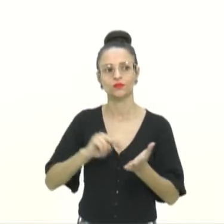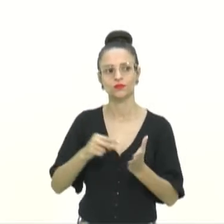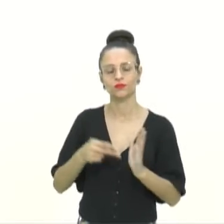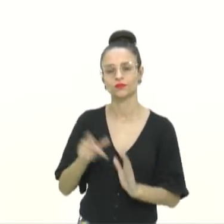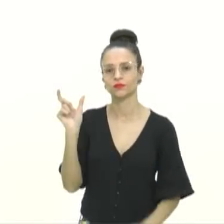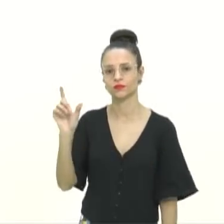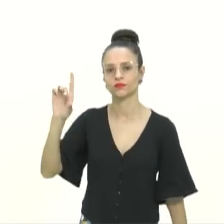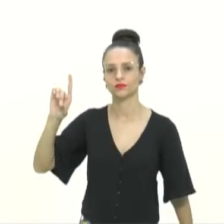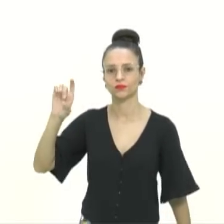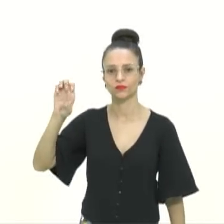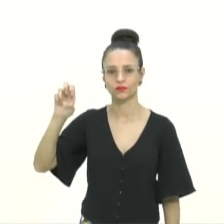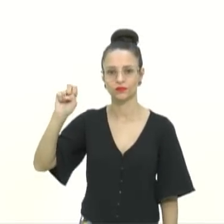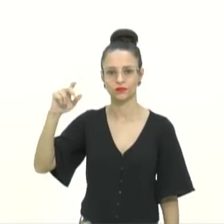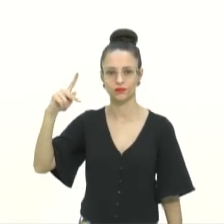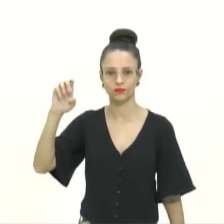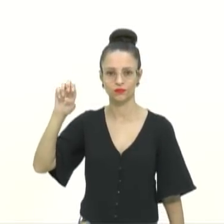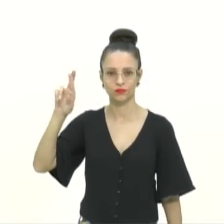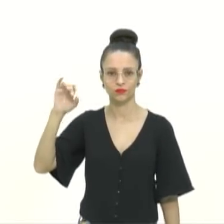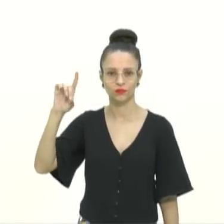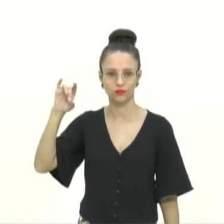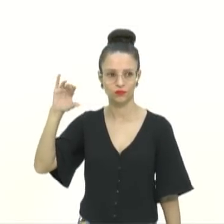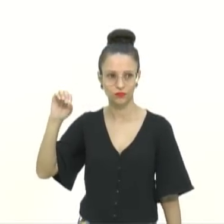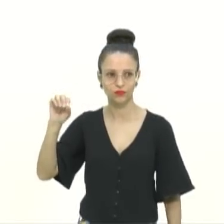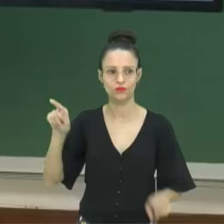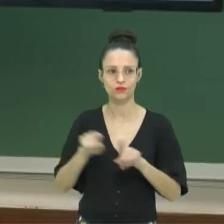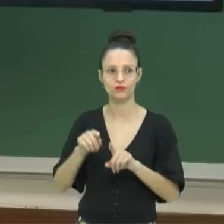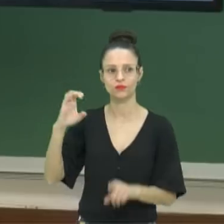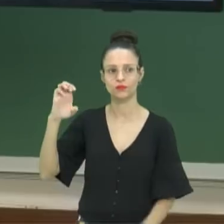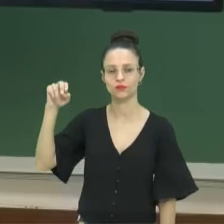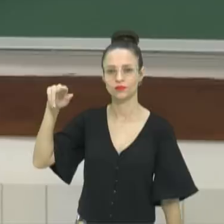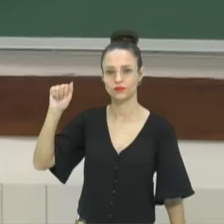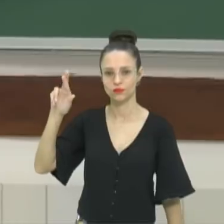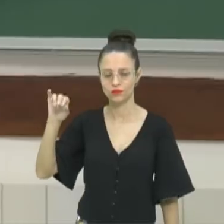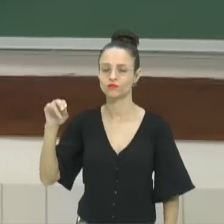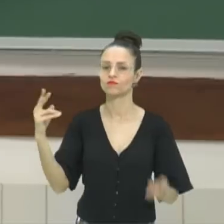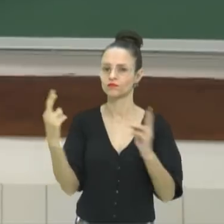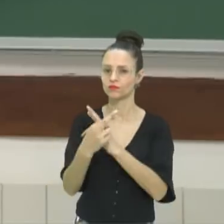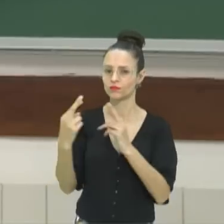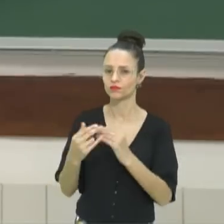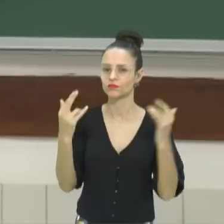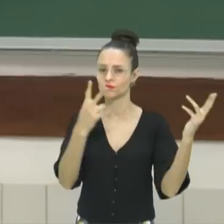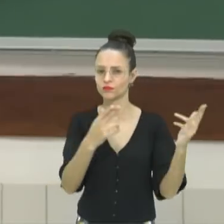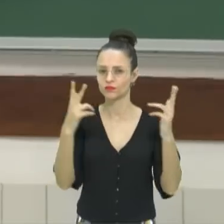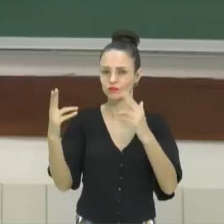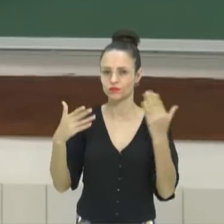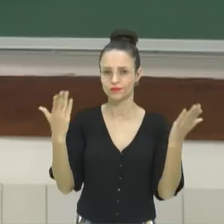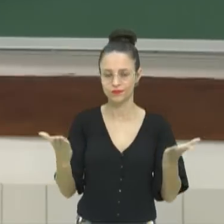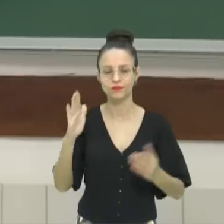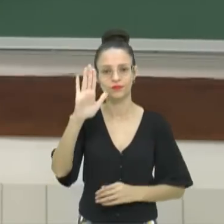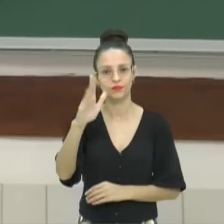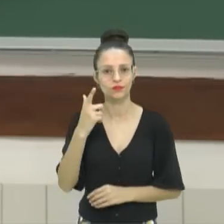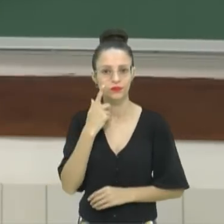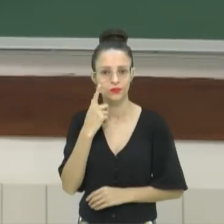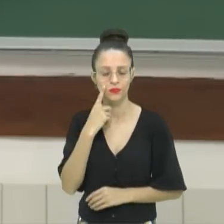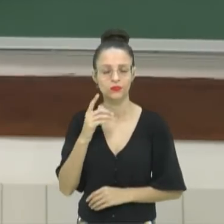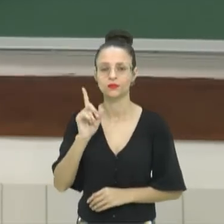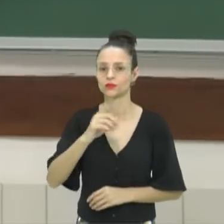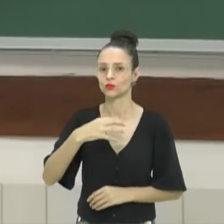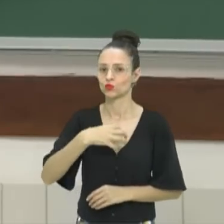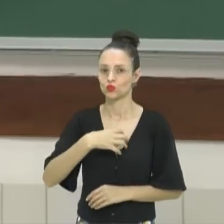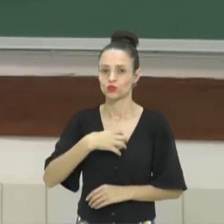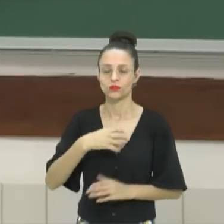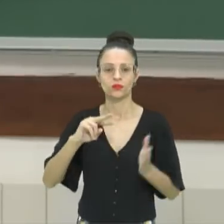palavras desperdício e cenários têm em comum? Mas agora, pessoal, lembrando que nós não estamos falando de sentido,